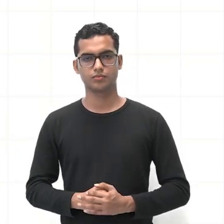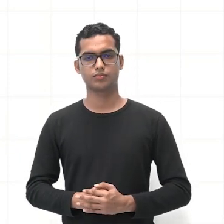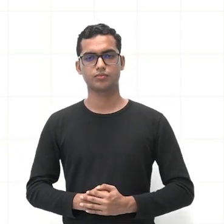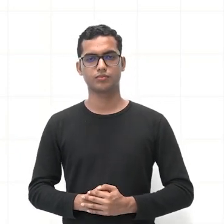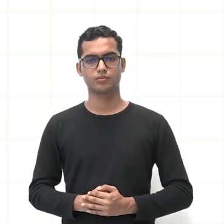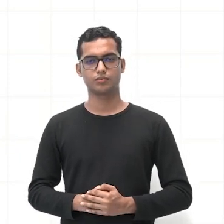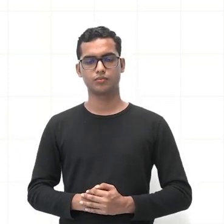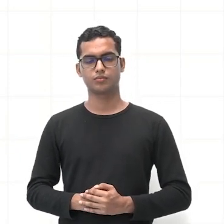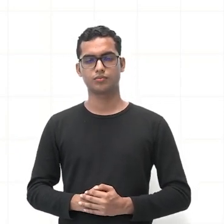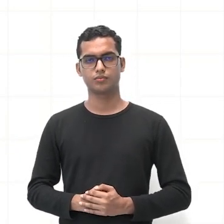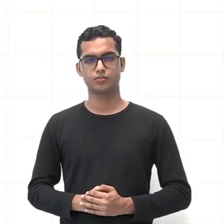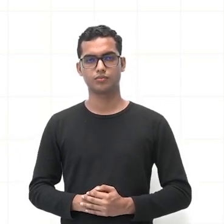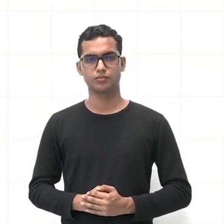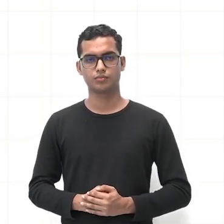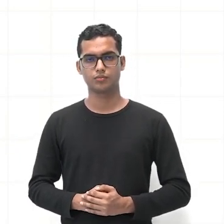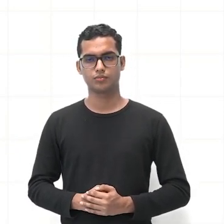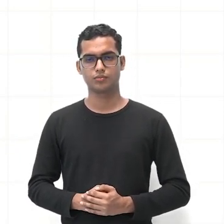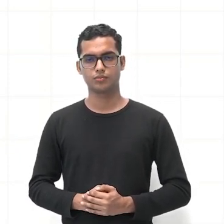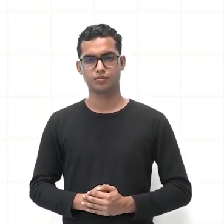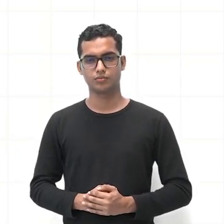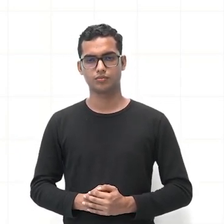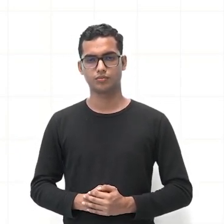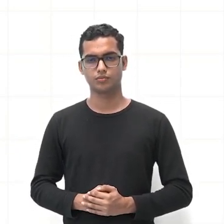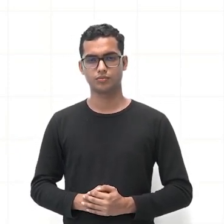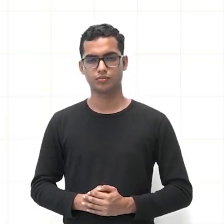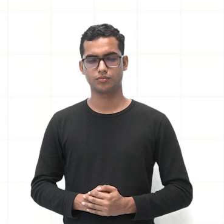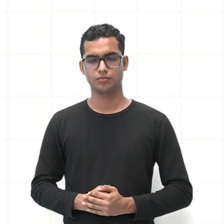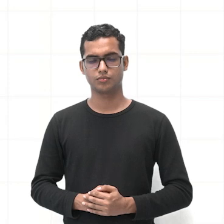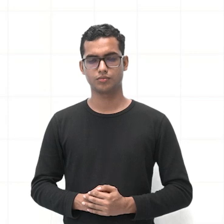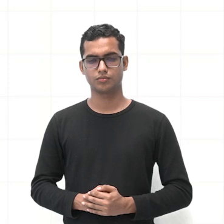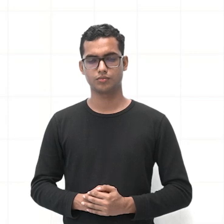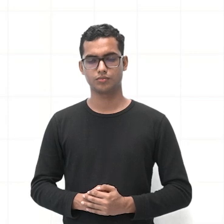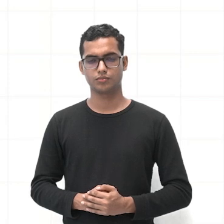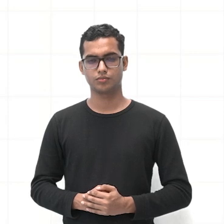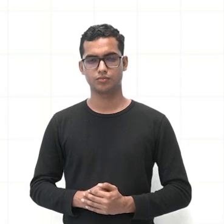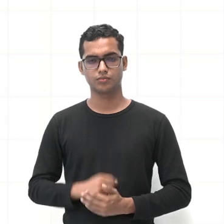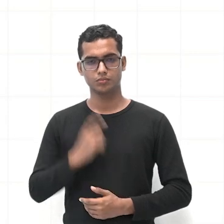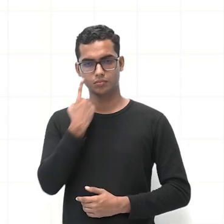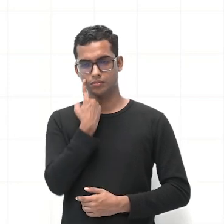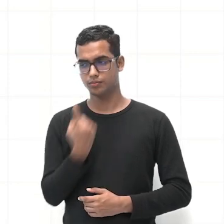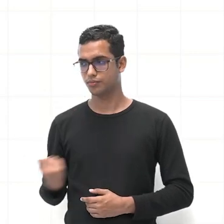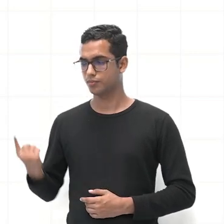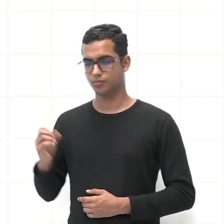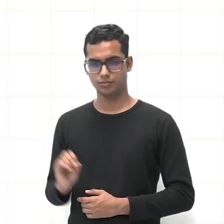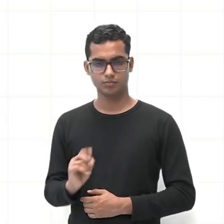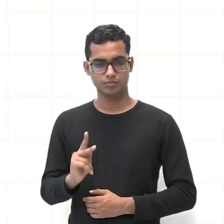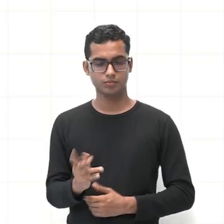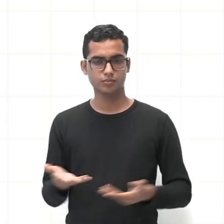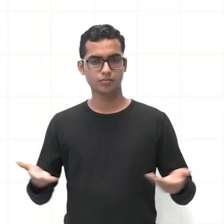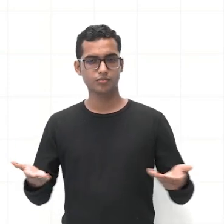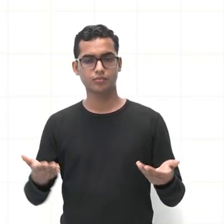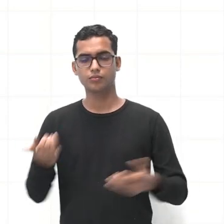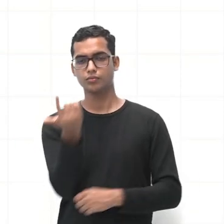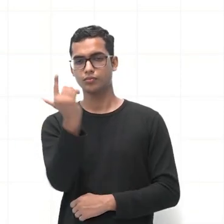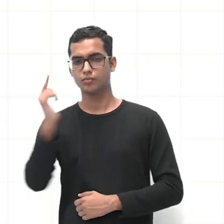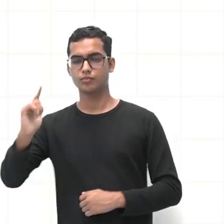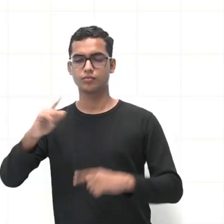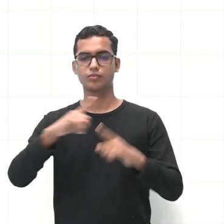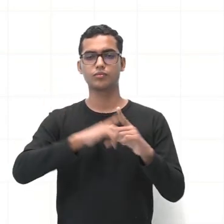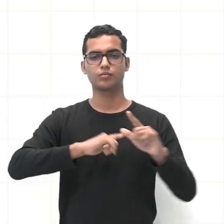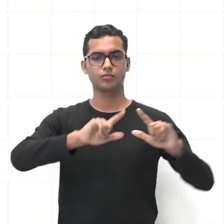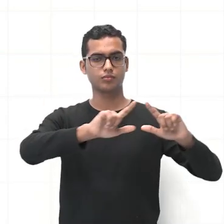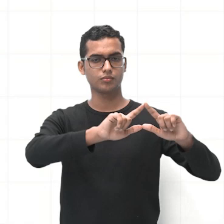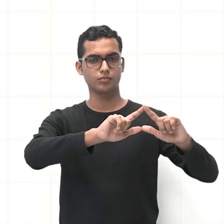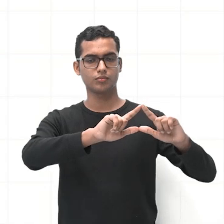1. 1 mais 7, 8. Baixo 1, 180 graus. Próximo triângulo que